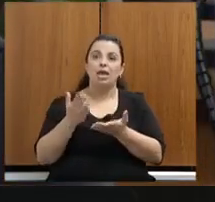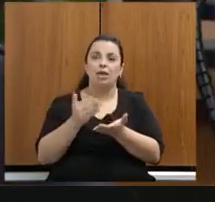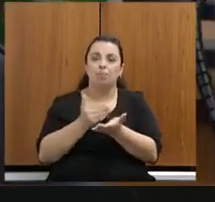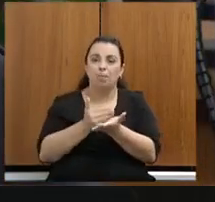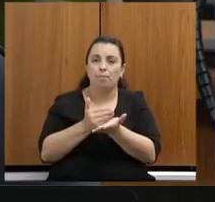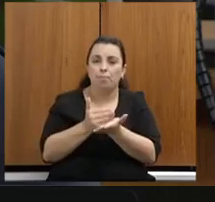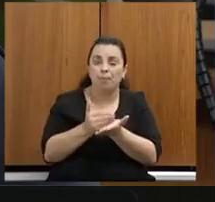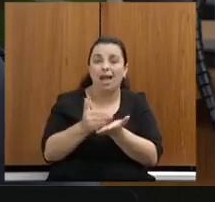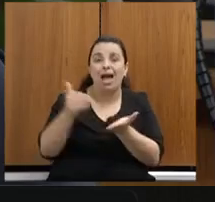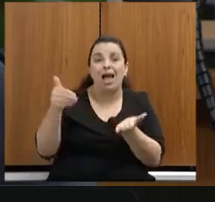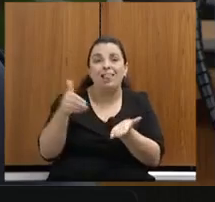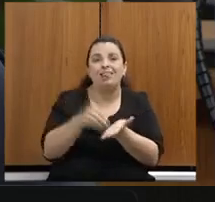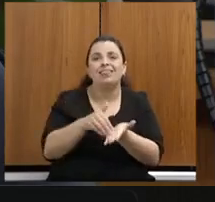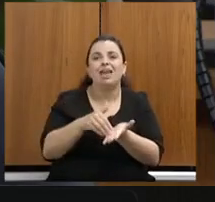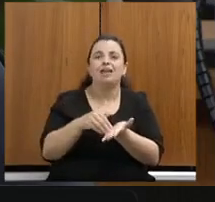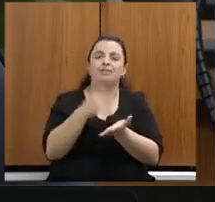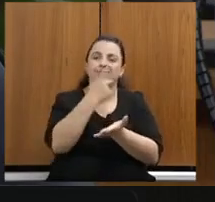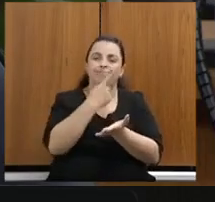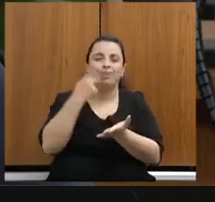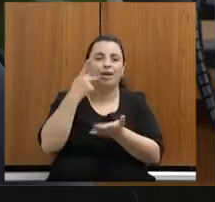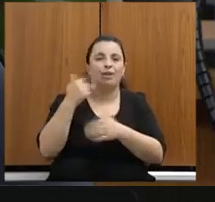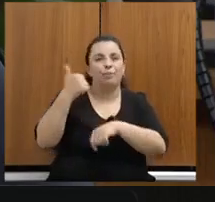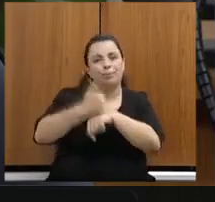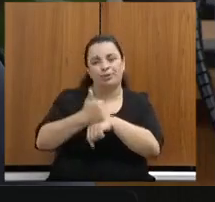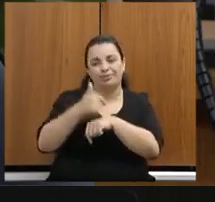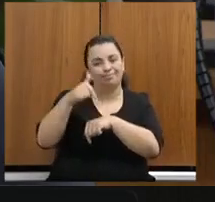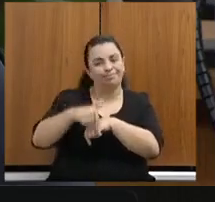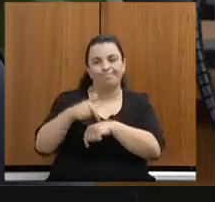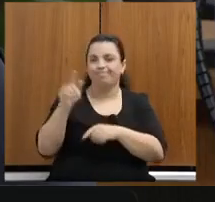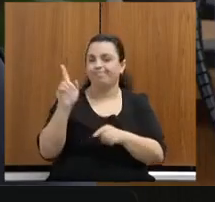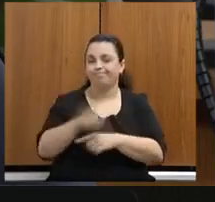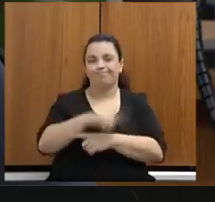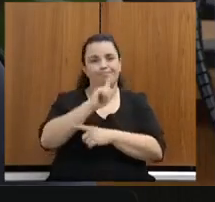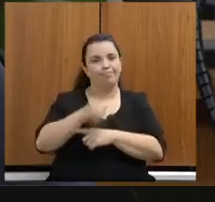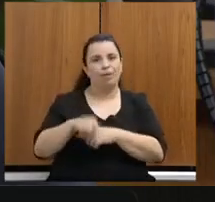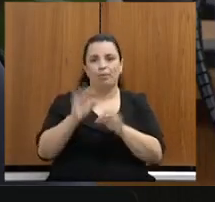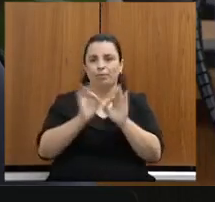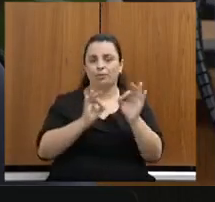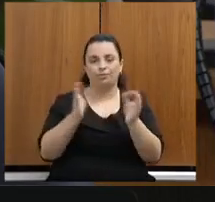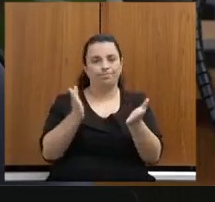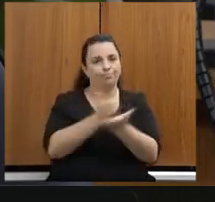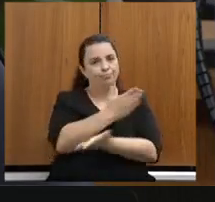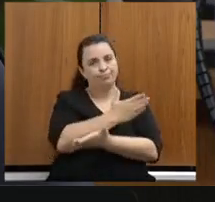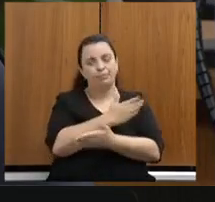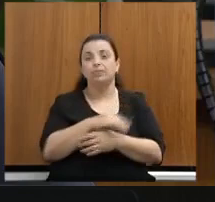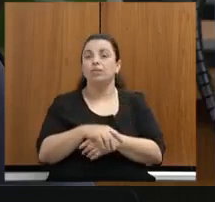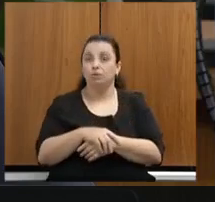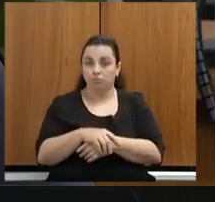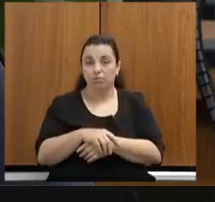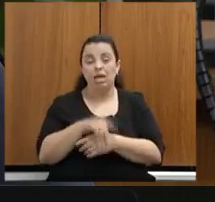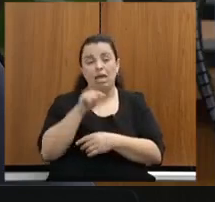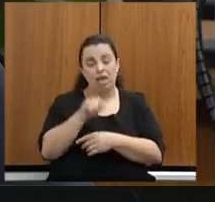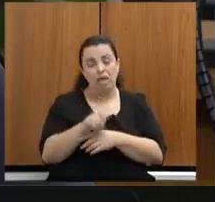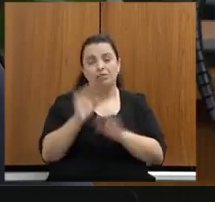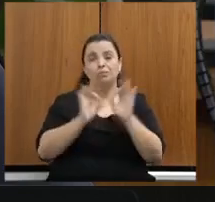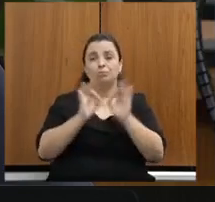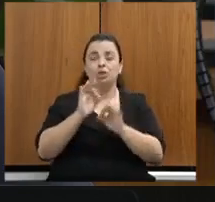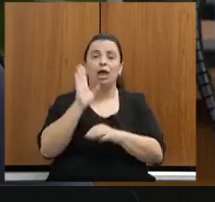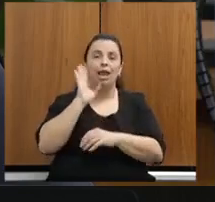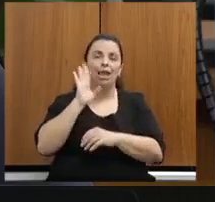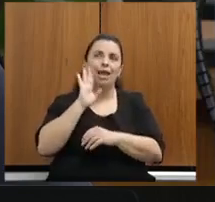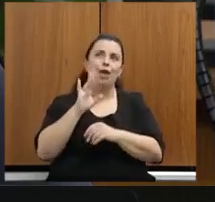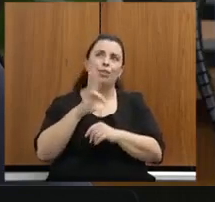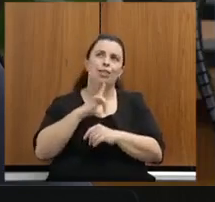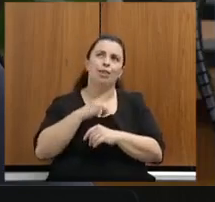acabou com o projeto infelizmente né e é muito legal porque um ex-jogador Luis Florêncio